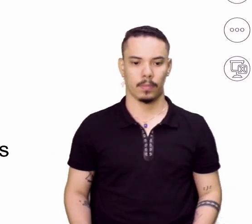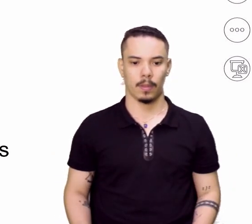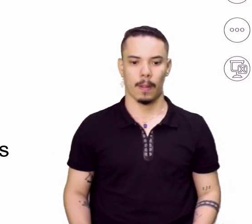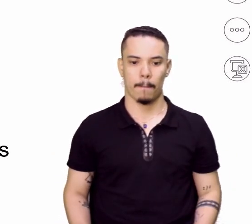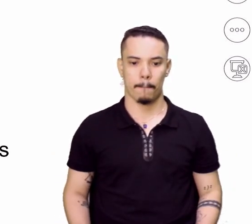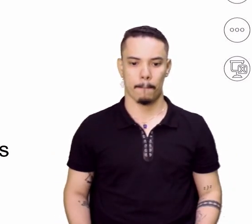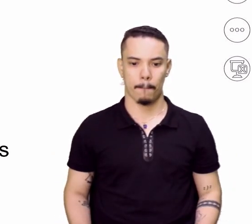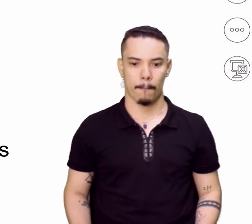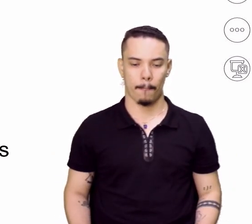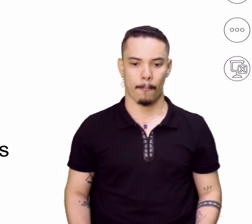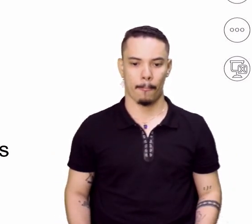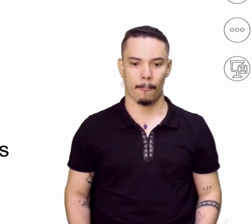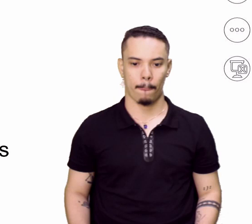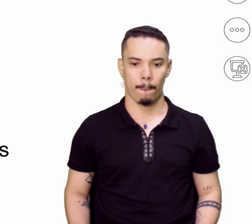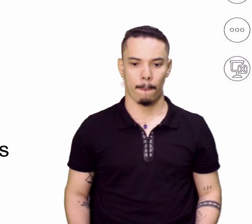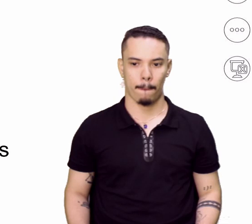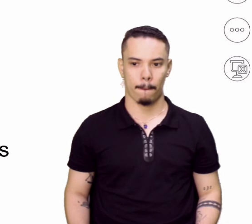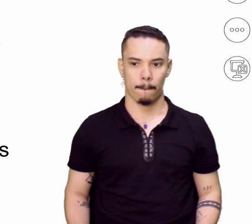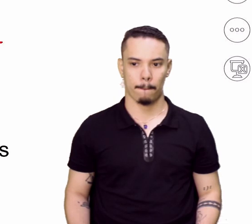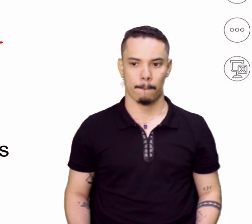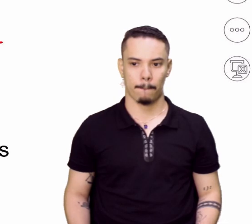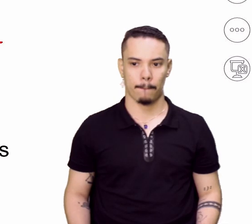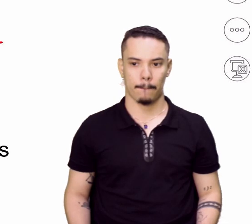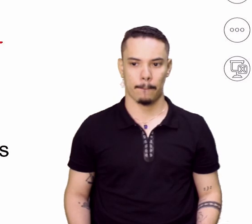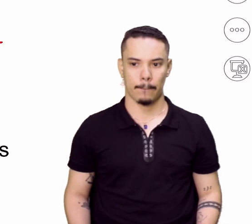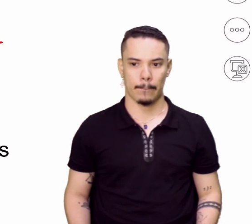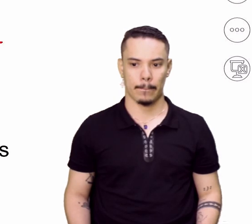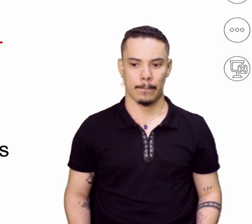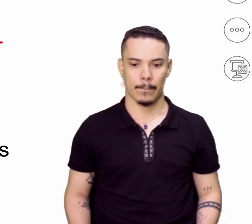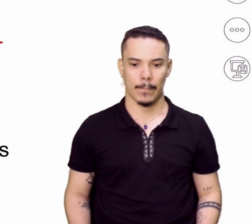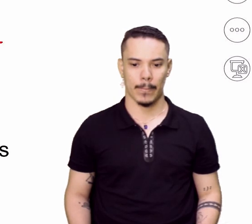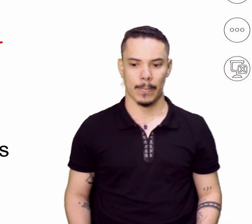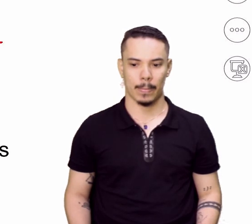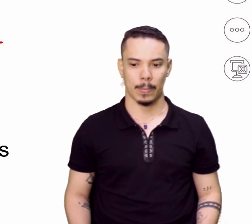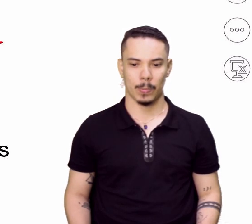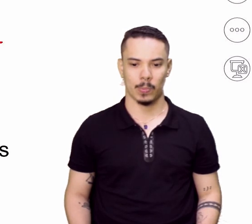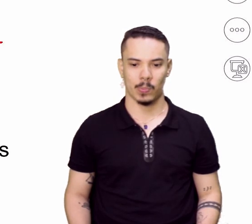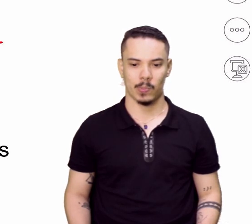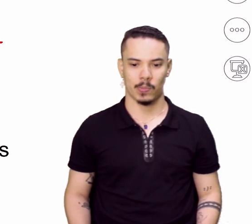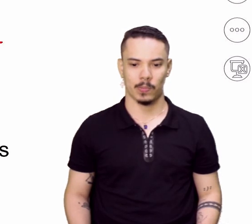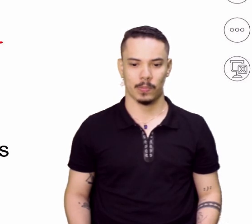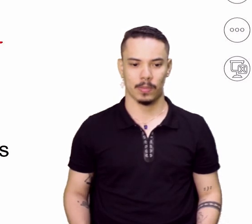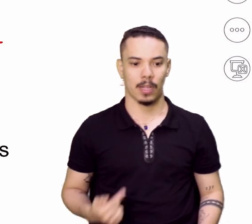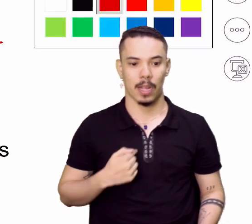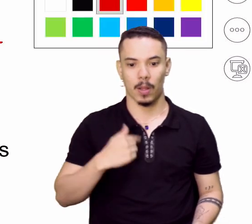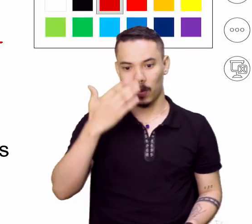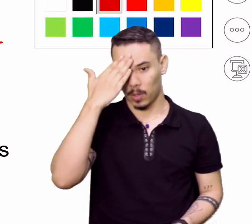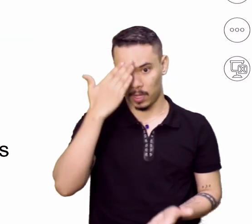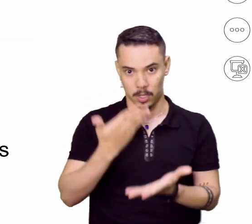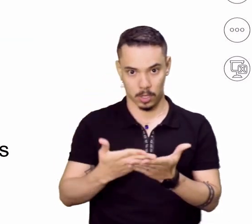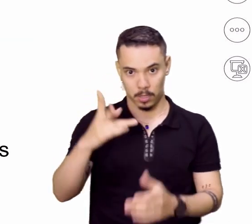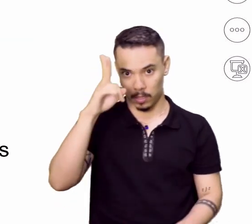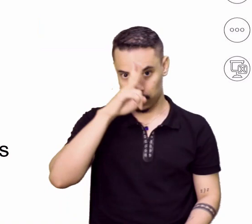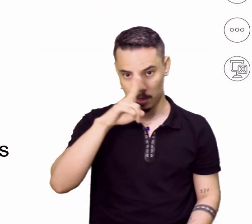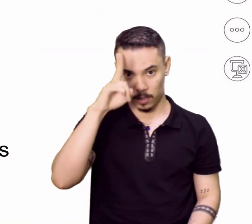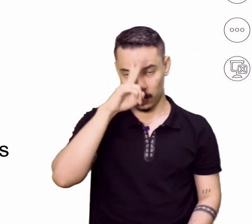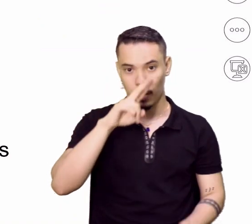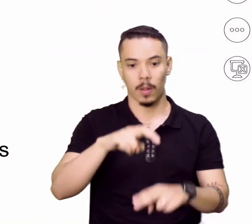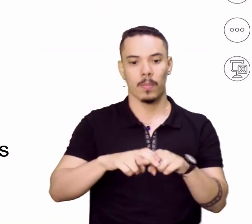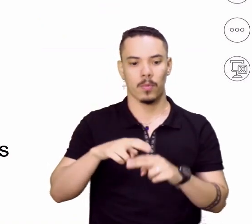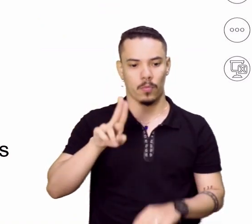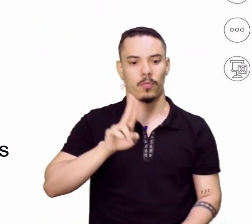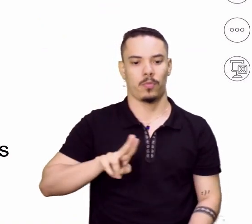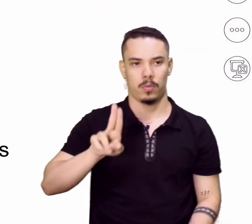believe the story that who or whom she told us. Eu não acredito na história. E aqui, da mesma forma, você vai usar